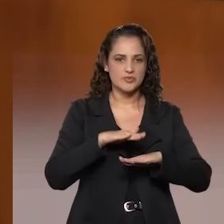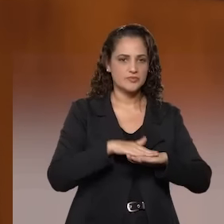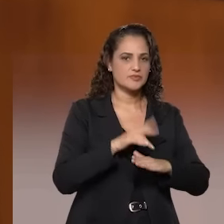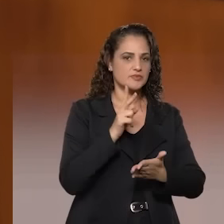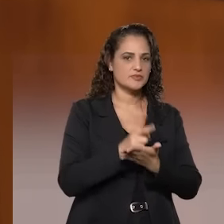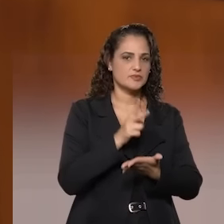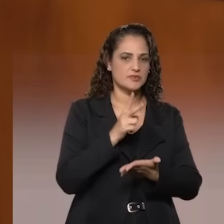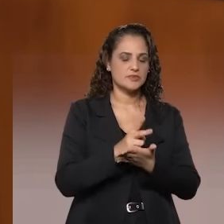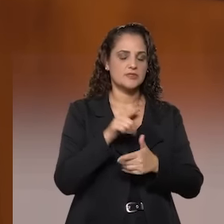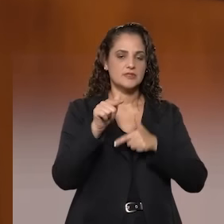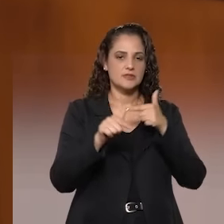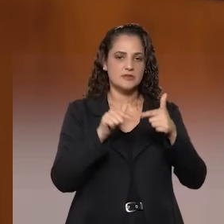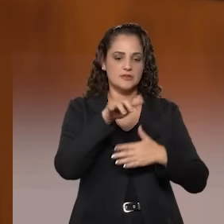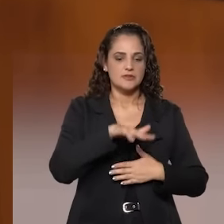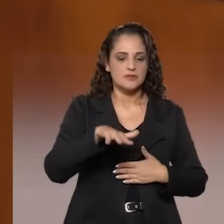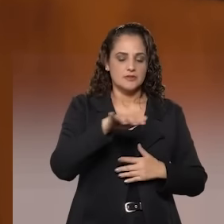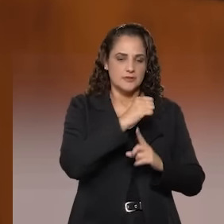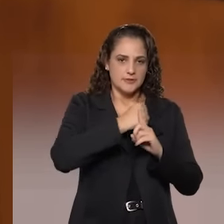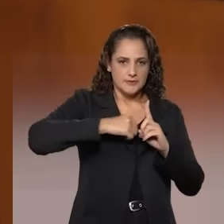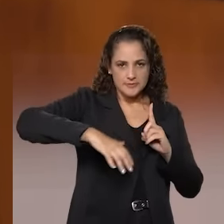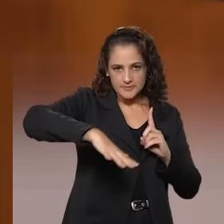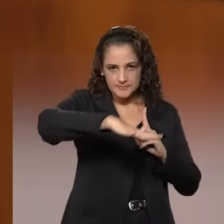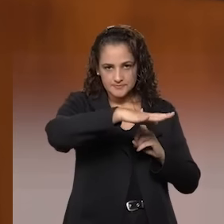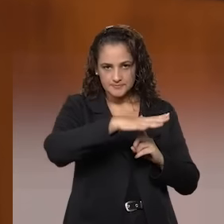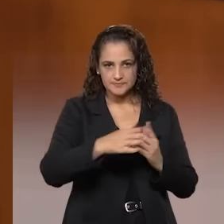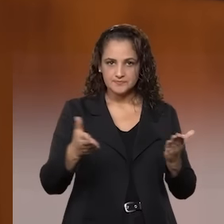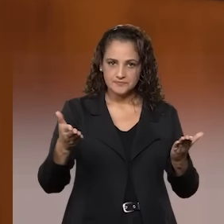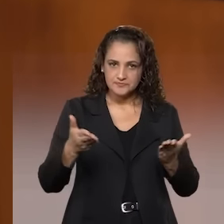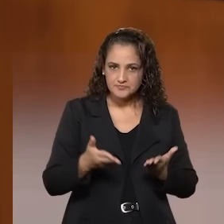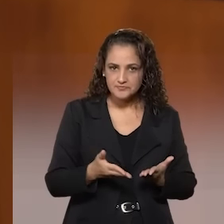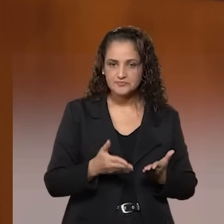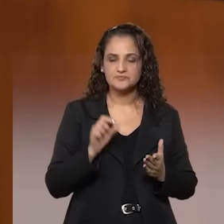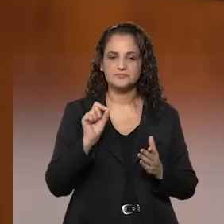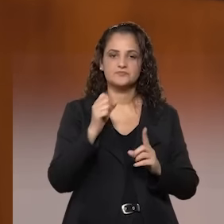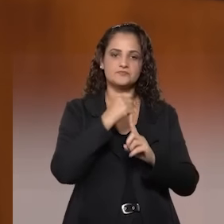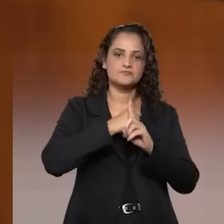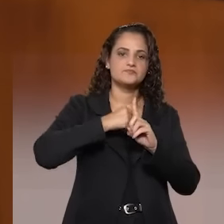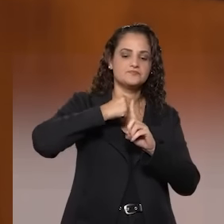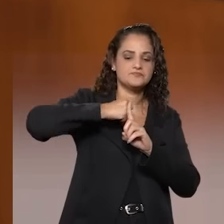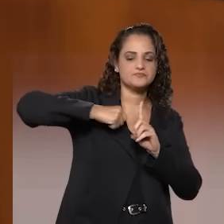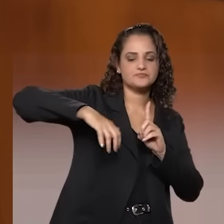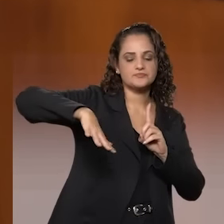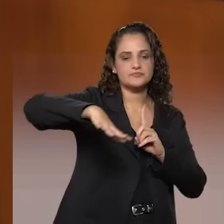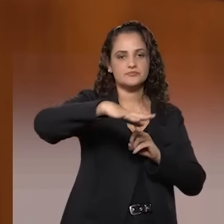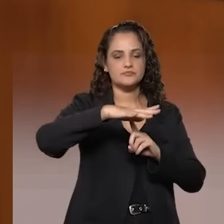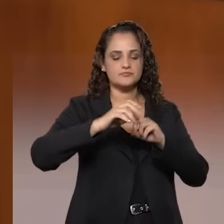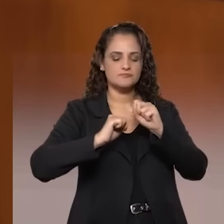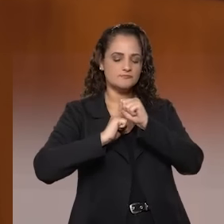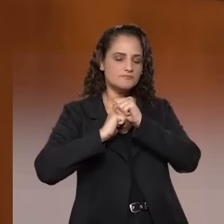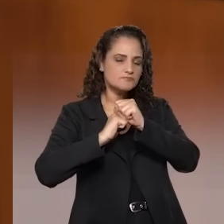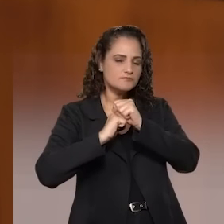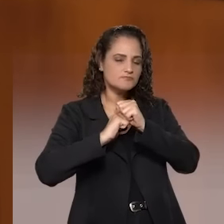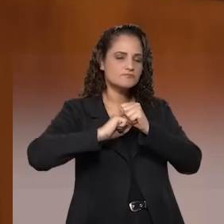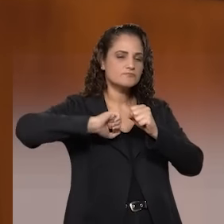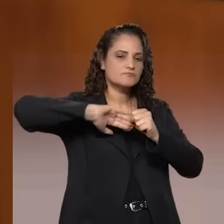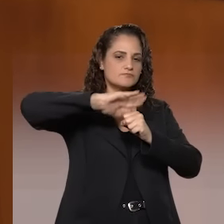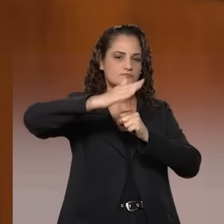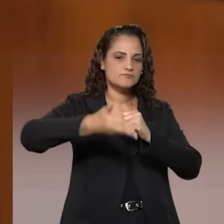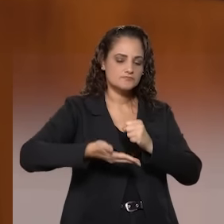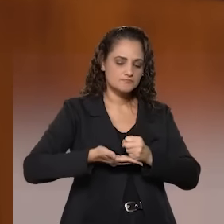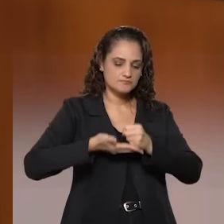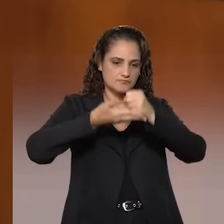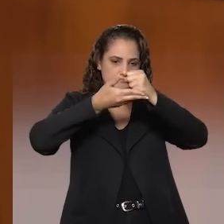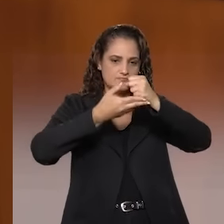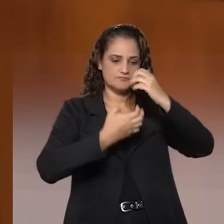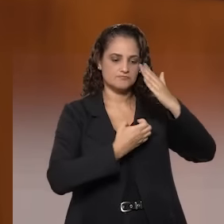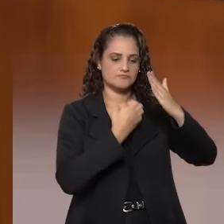sustentabilidade corporativa mas lá atrás há 33 anos quando eu comecei da Consultoria isso não existia